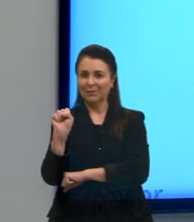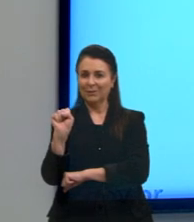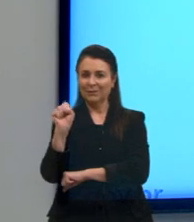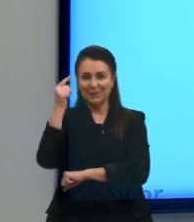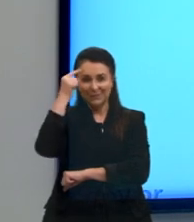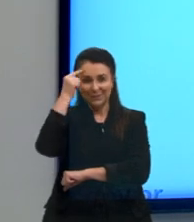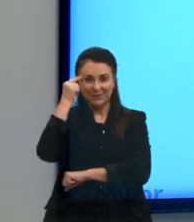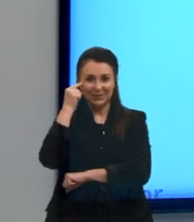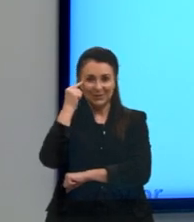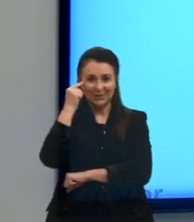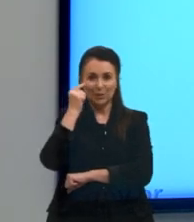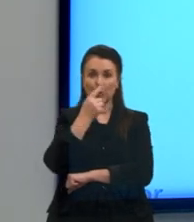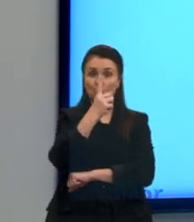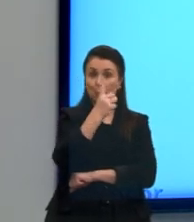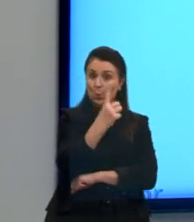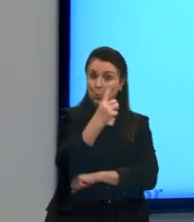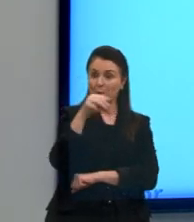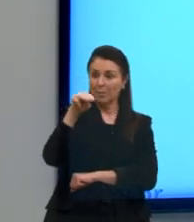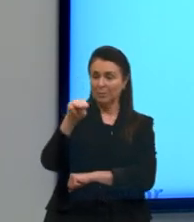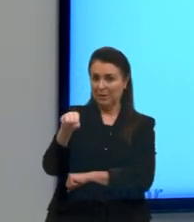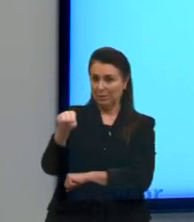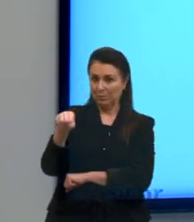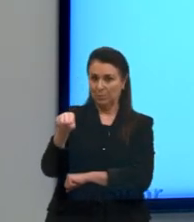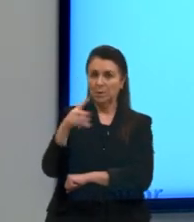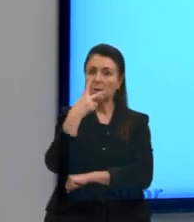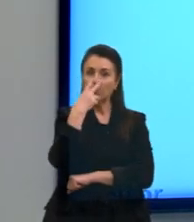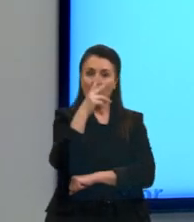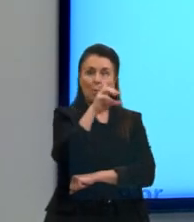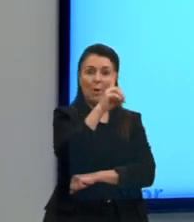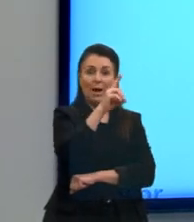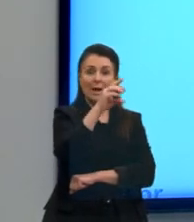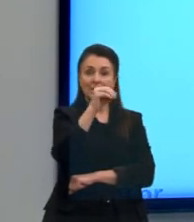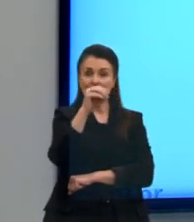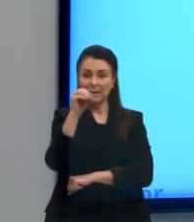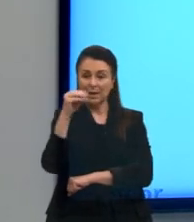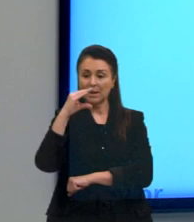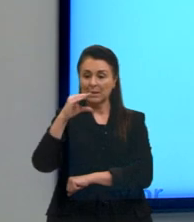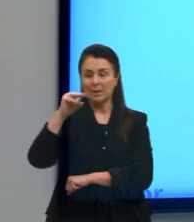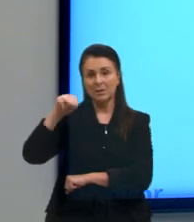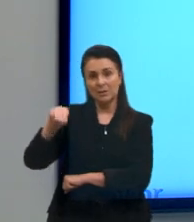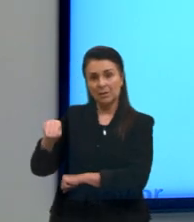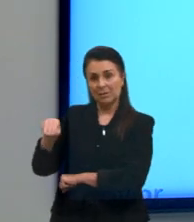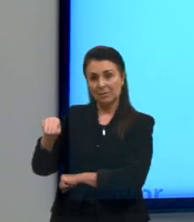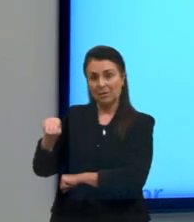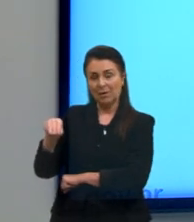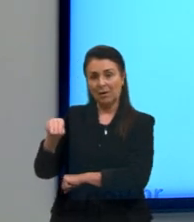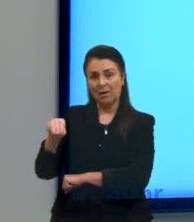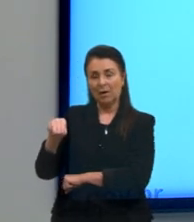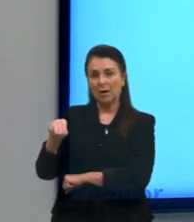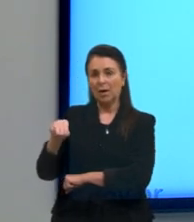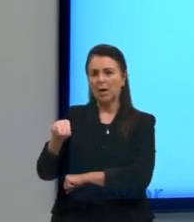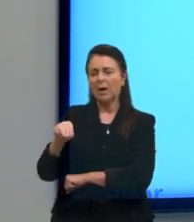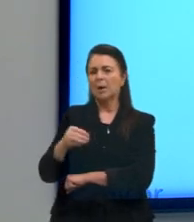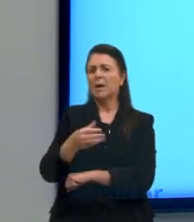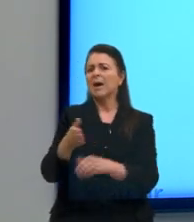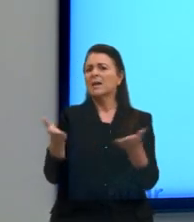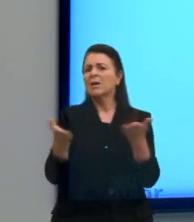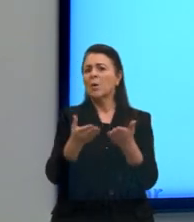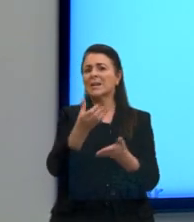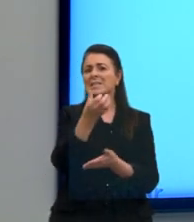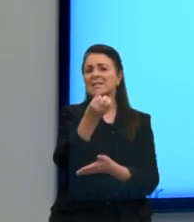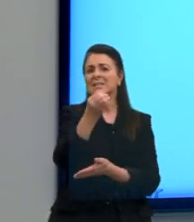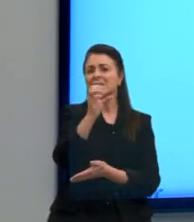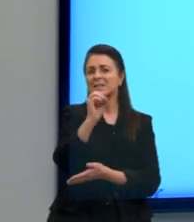sabe que um, é igual a 6 centímetros é né e a gente quer saber como é que vai de 60